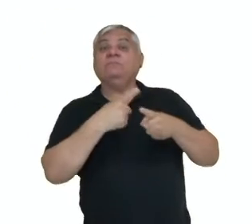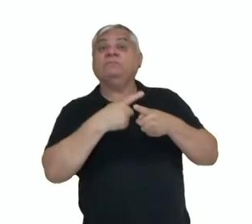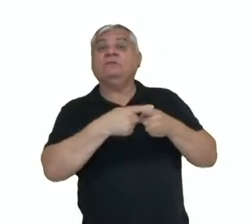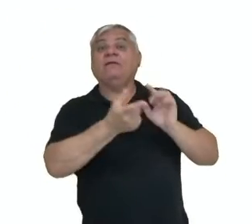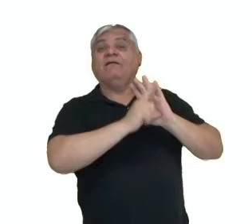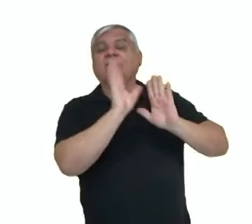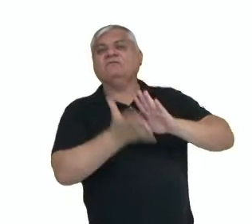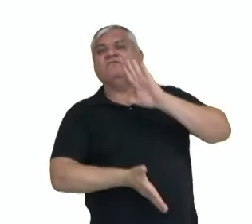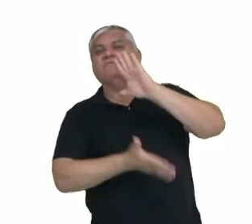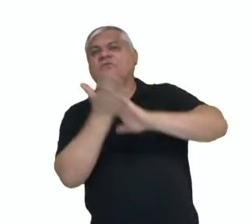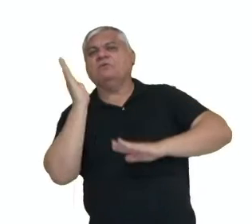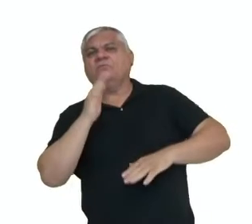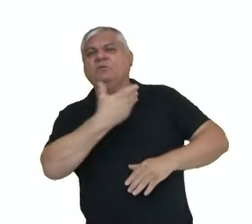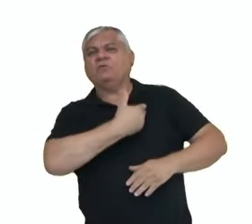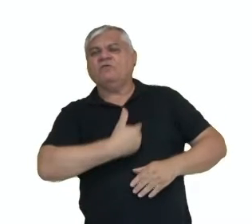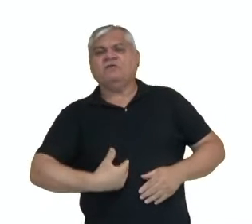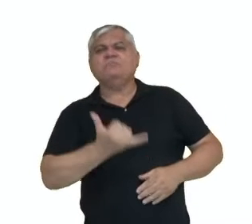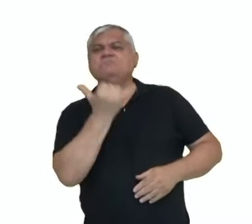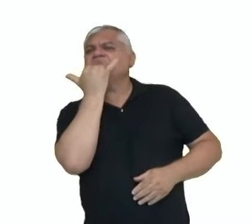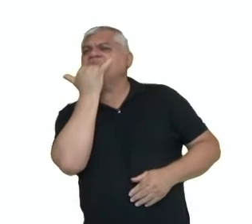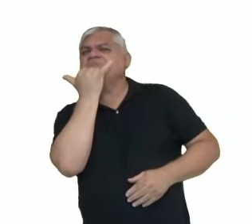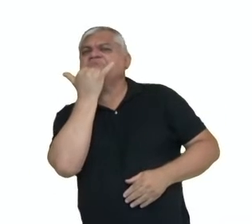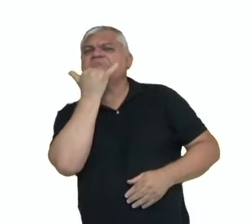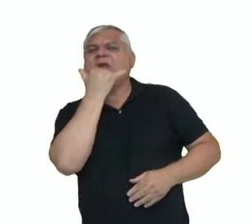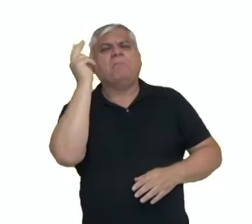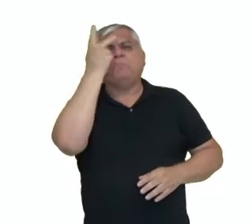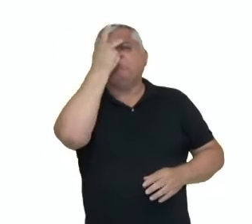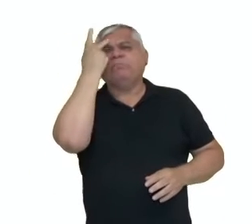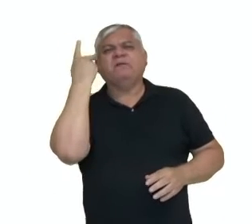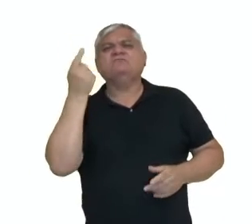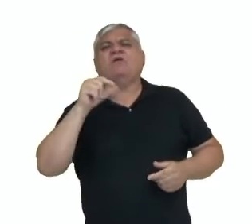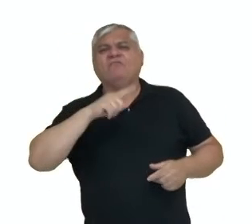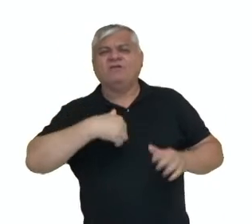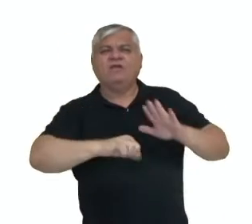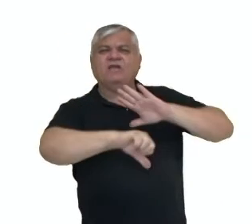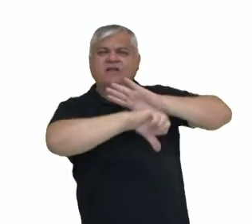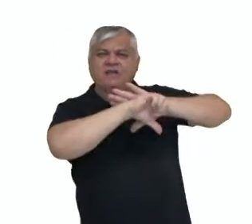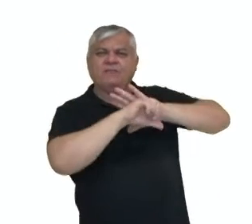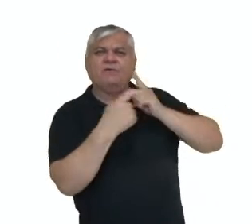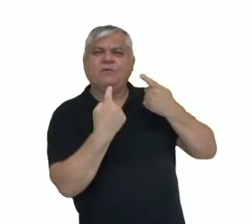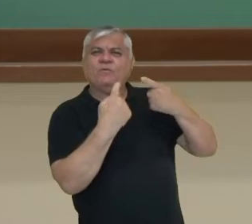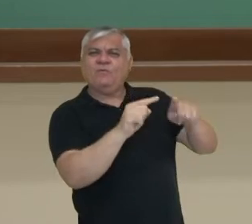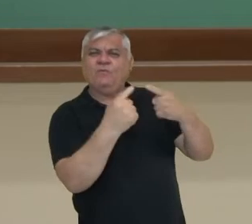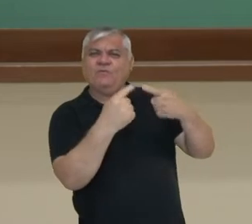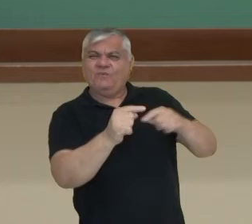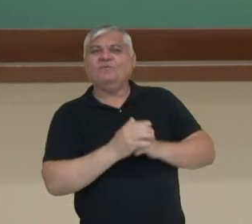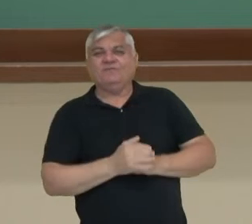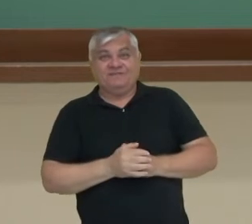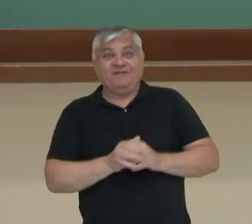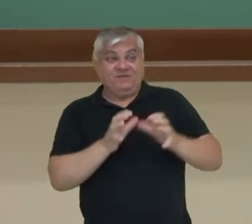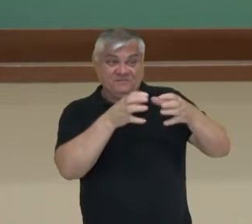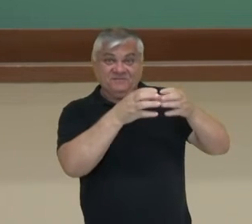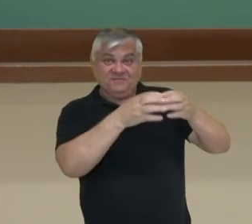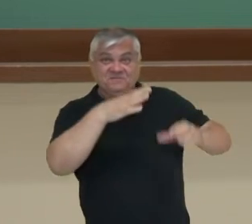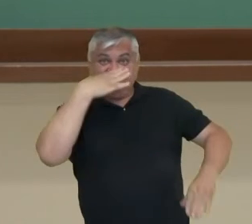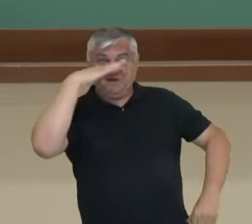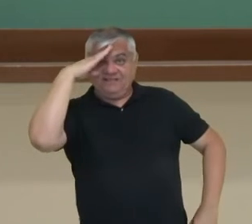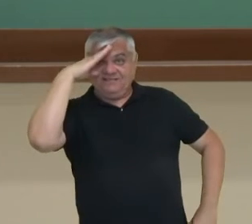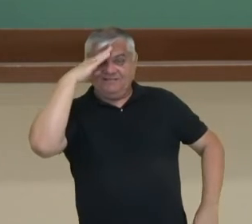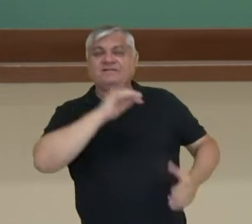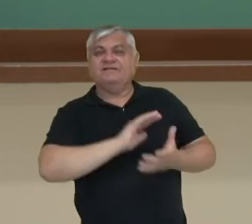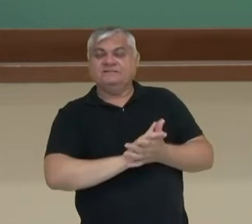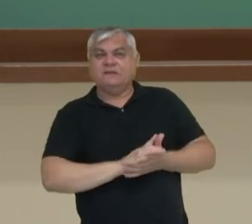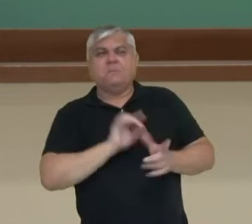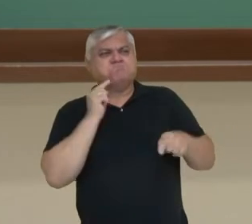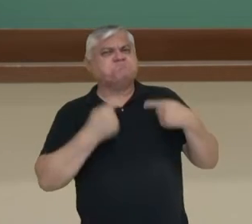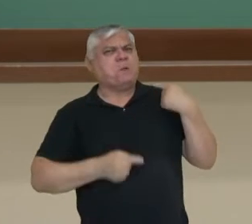também autorizou o perdão para aqueles civis e militares que cometeram crimes a favor do regime. E isso é uma questão que pode gerar